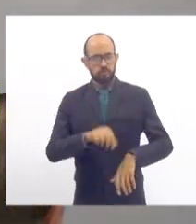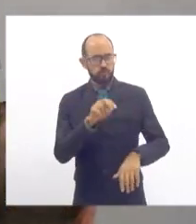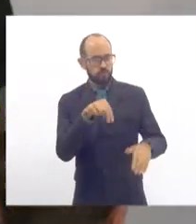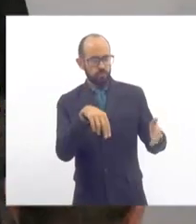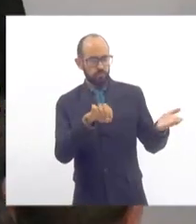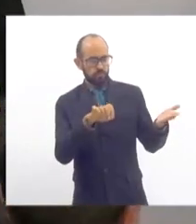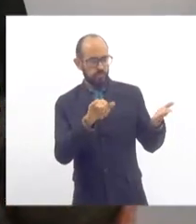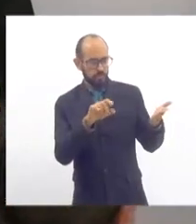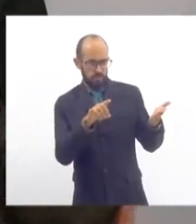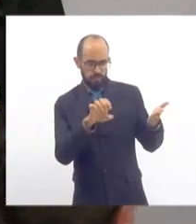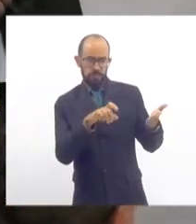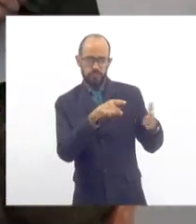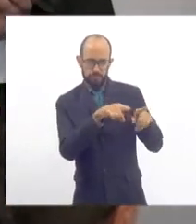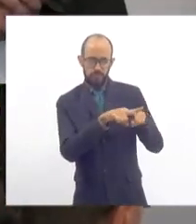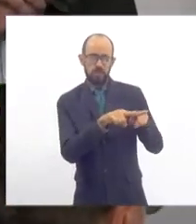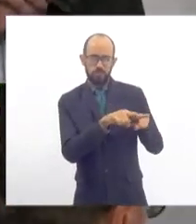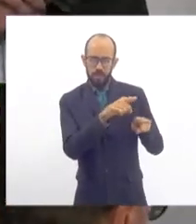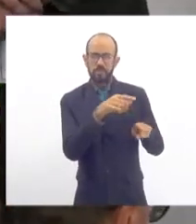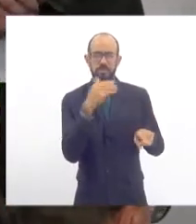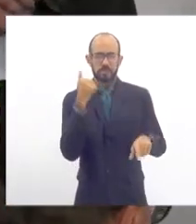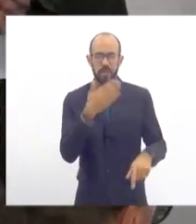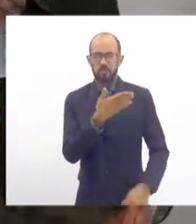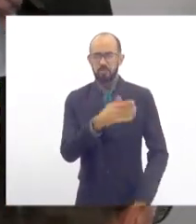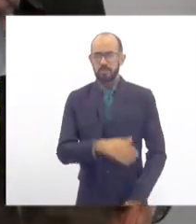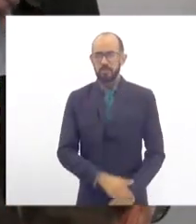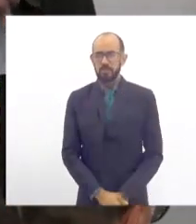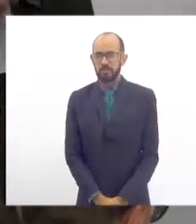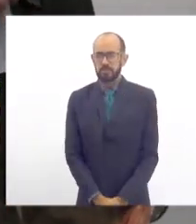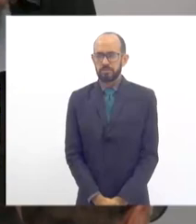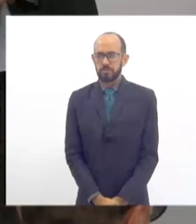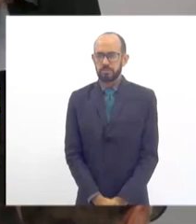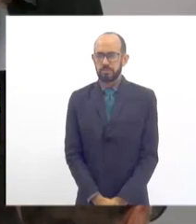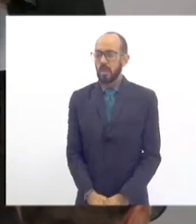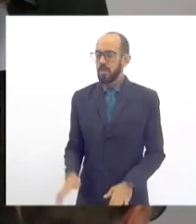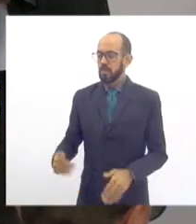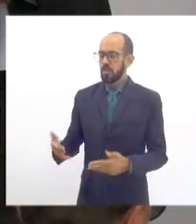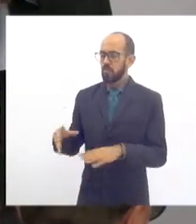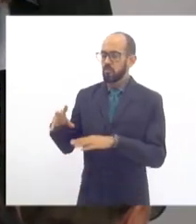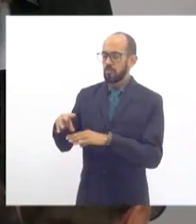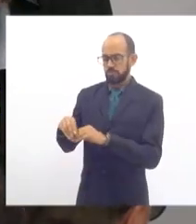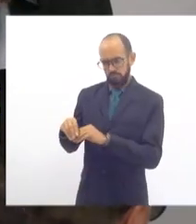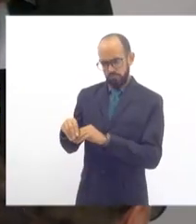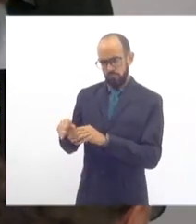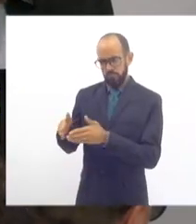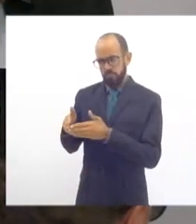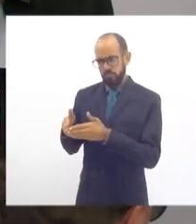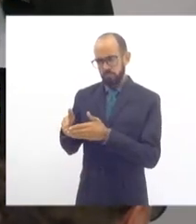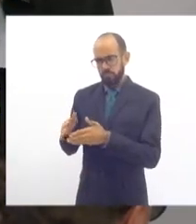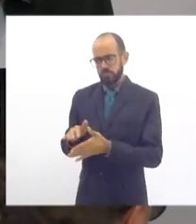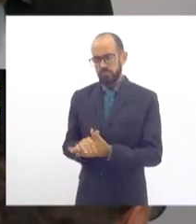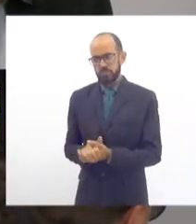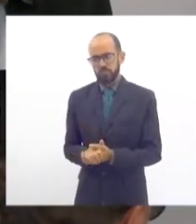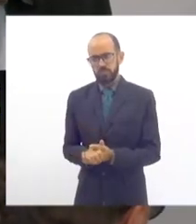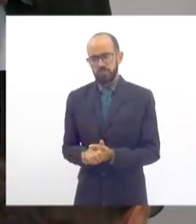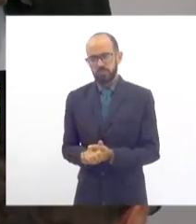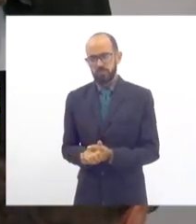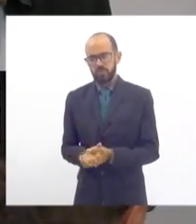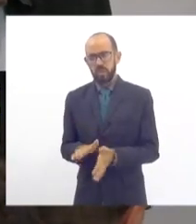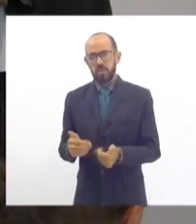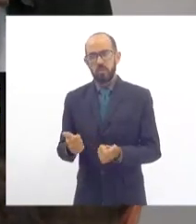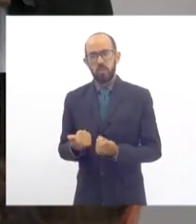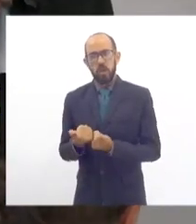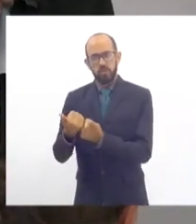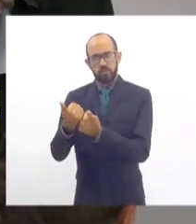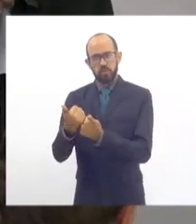Sou da luta do mesmo da Neide. Então vamos conheço muito, vamos fechar, muito de Detran. Aí, auxílio saúde. É